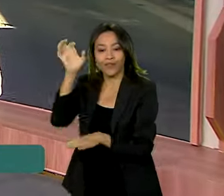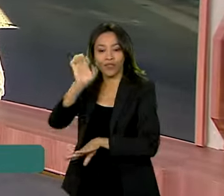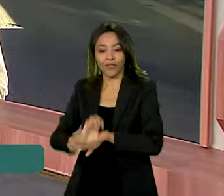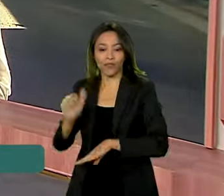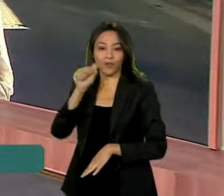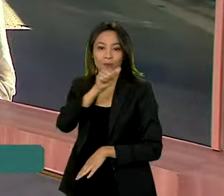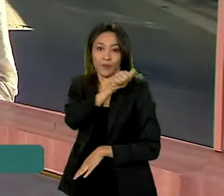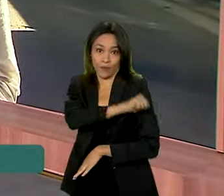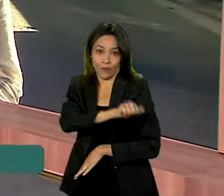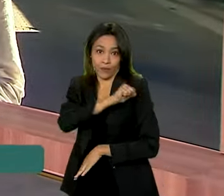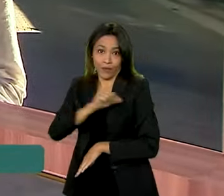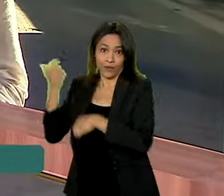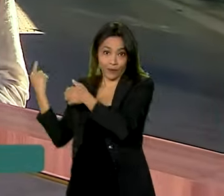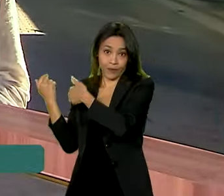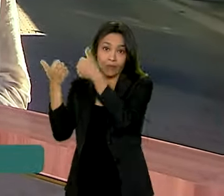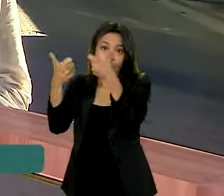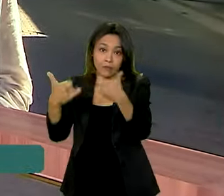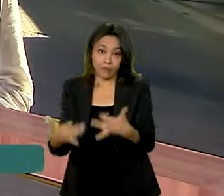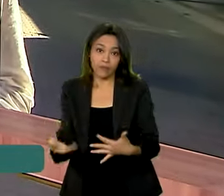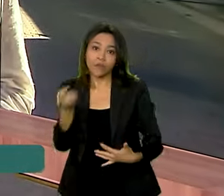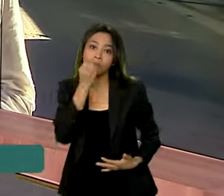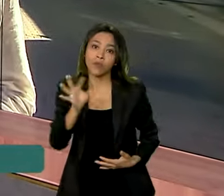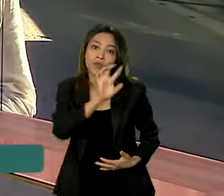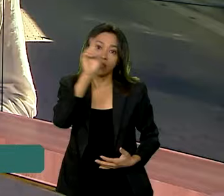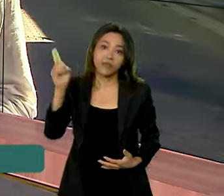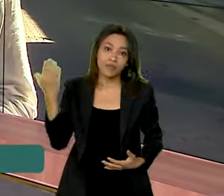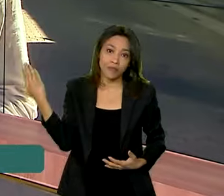as informações. Bom dia, Tiago.